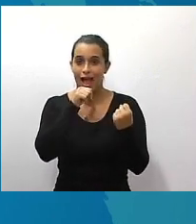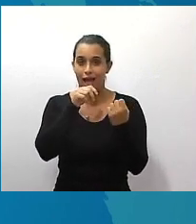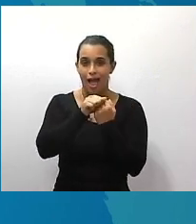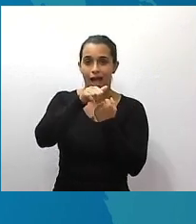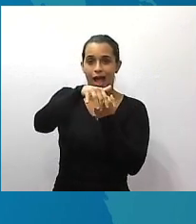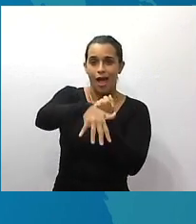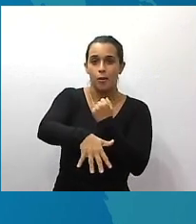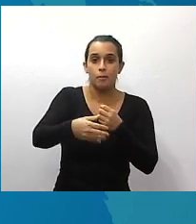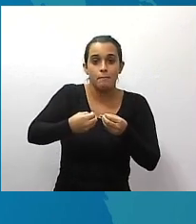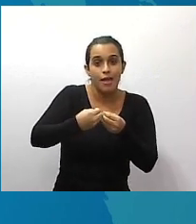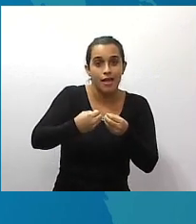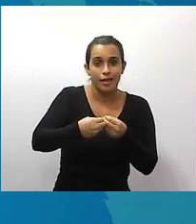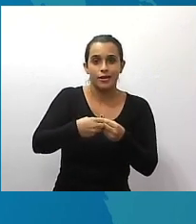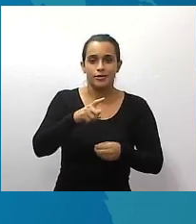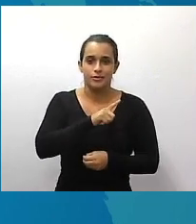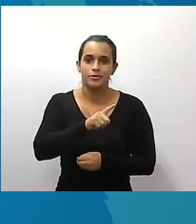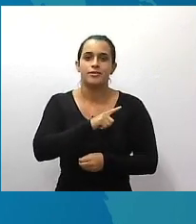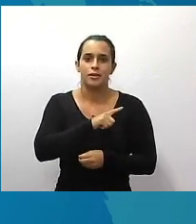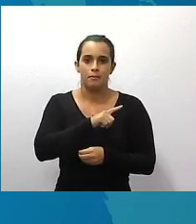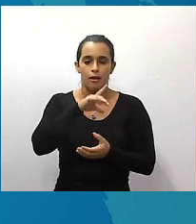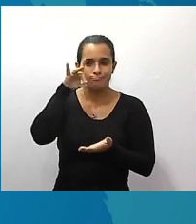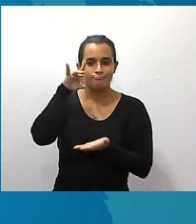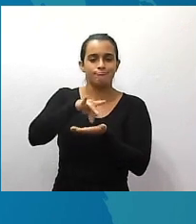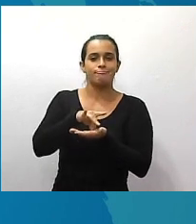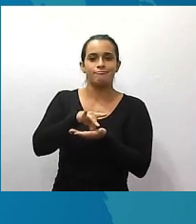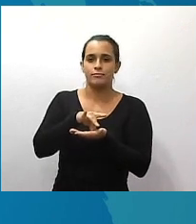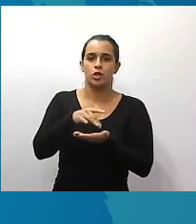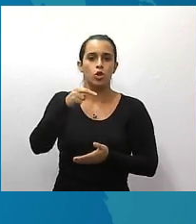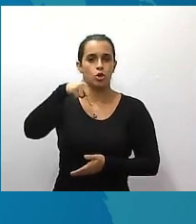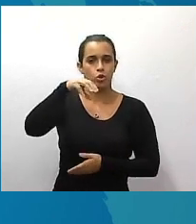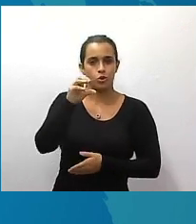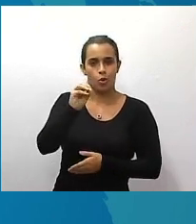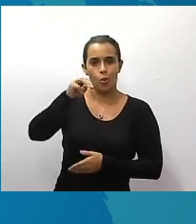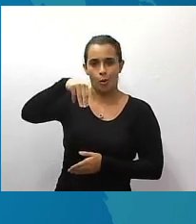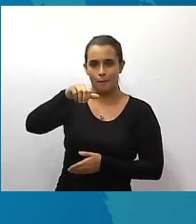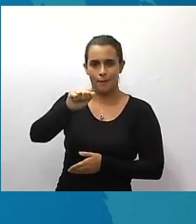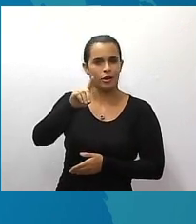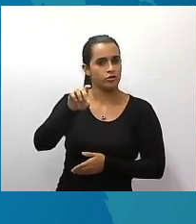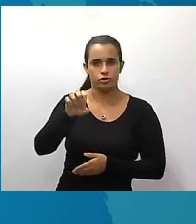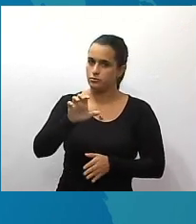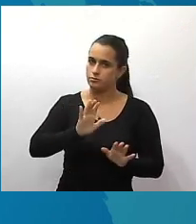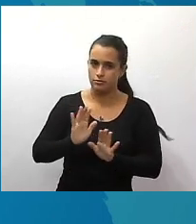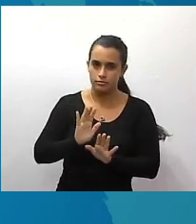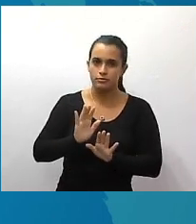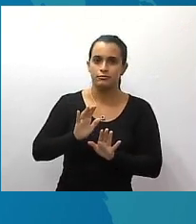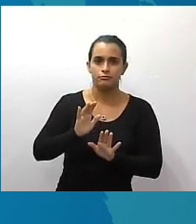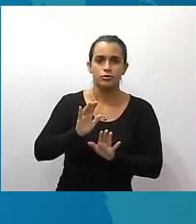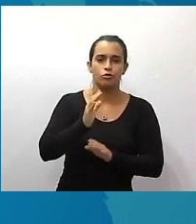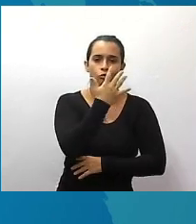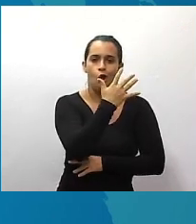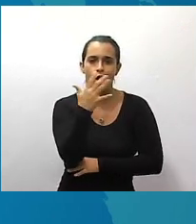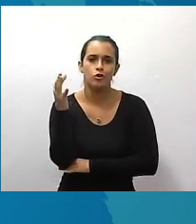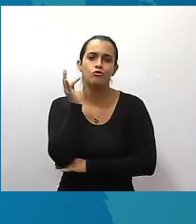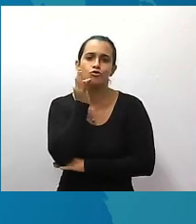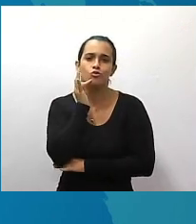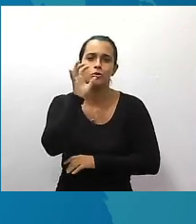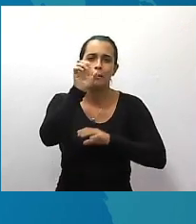bom? Ó, não esquece um detalhezinho aí, tá? Que eu preciso lembrar. Ao nosso amigo Gabriel Guilherme.